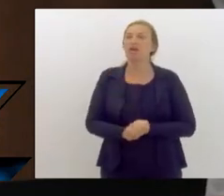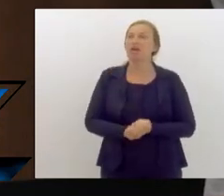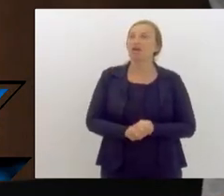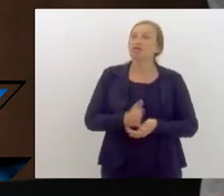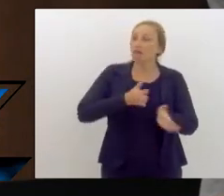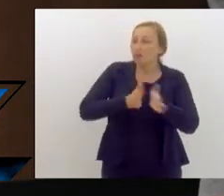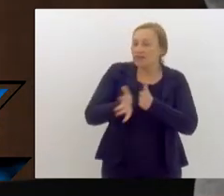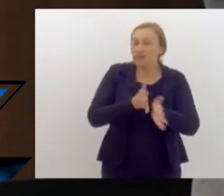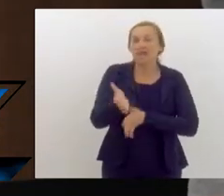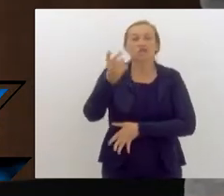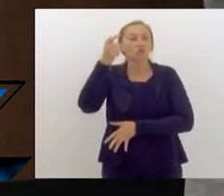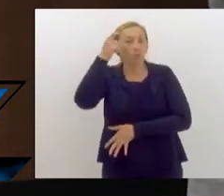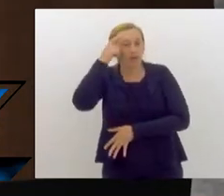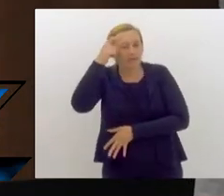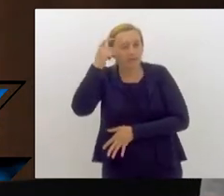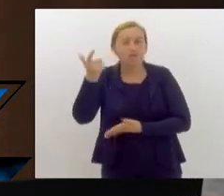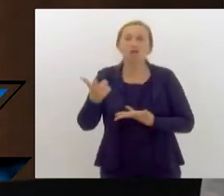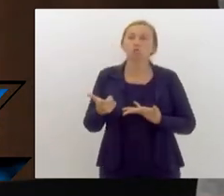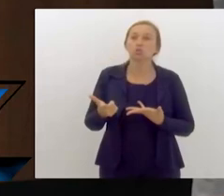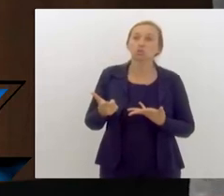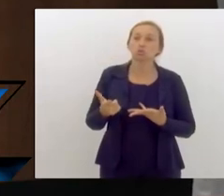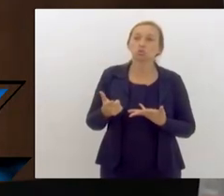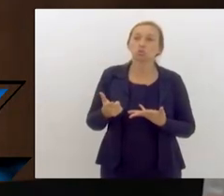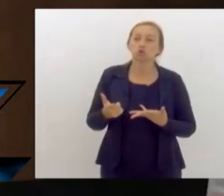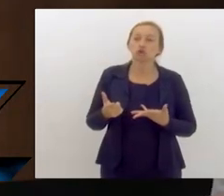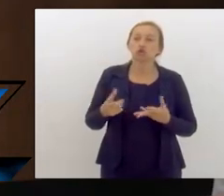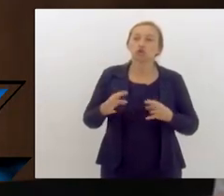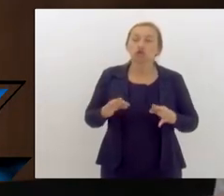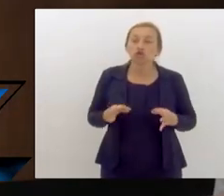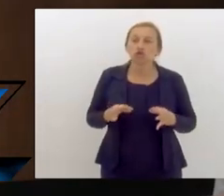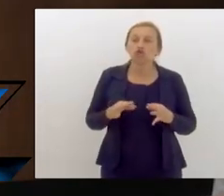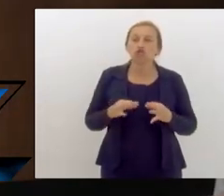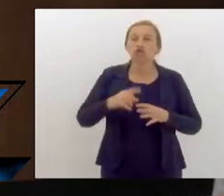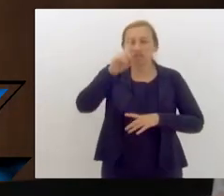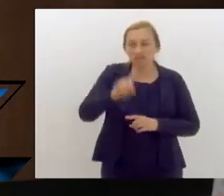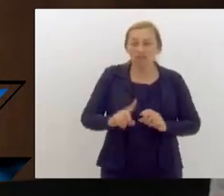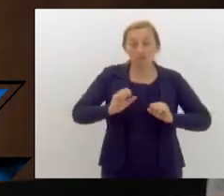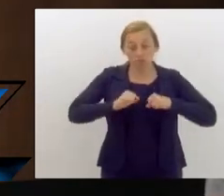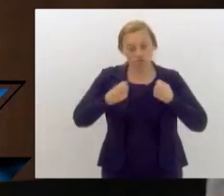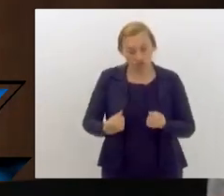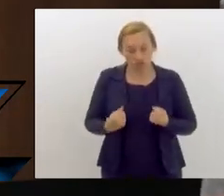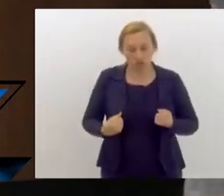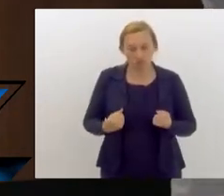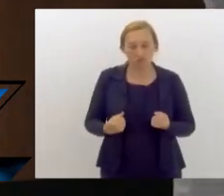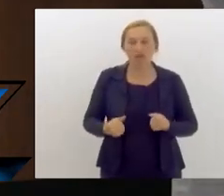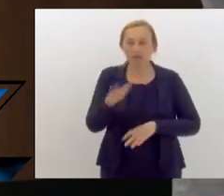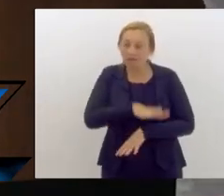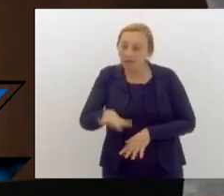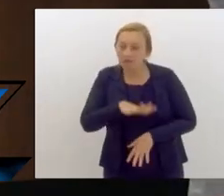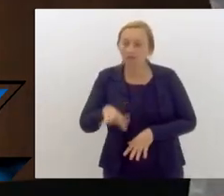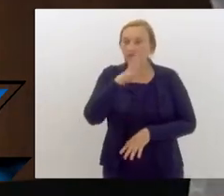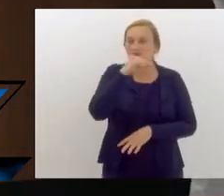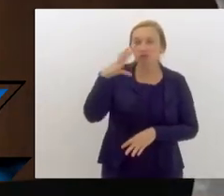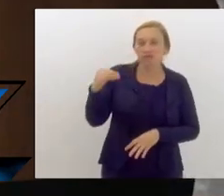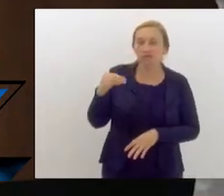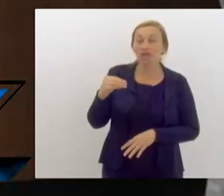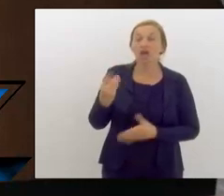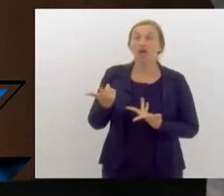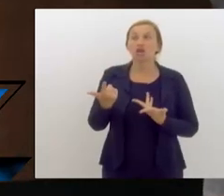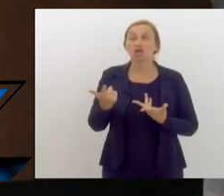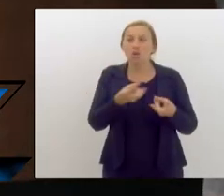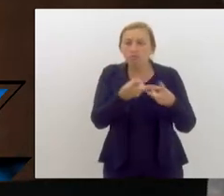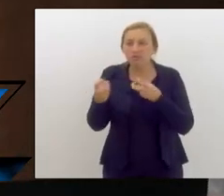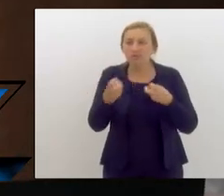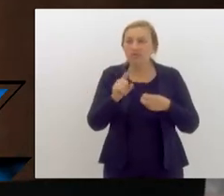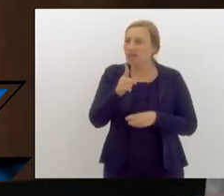acesso o conhecimento daqueles que defendem direito de criança e de adolescente e Eu verifiquei que ele